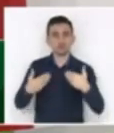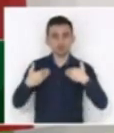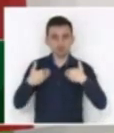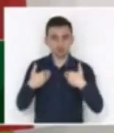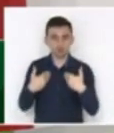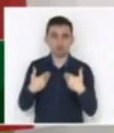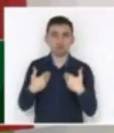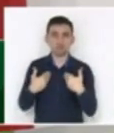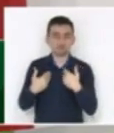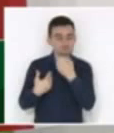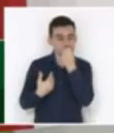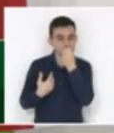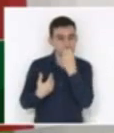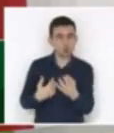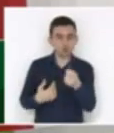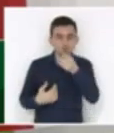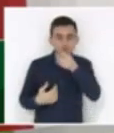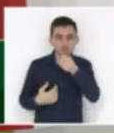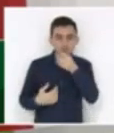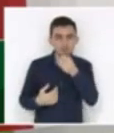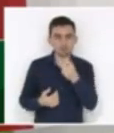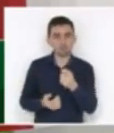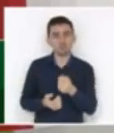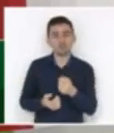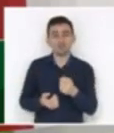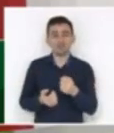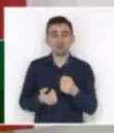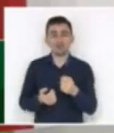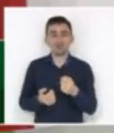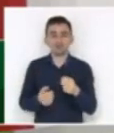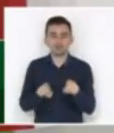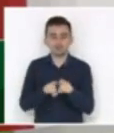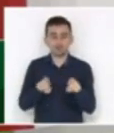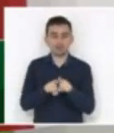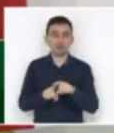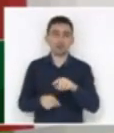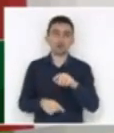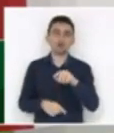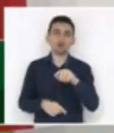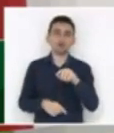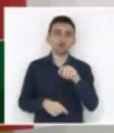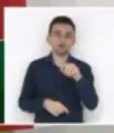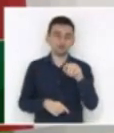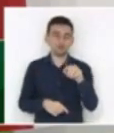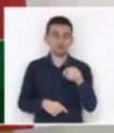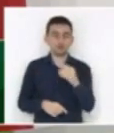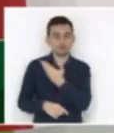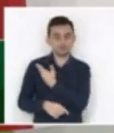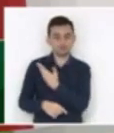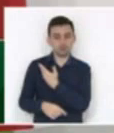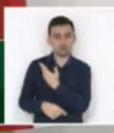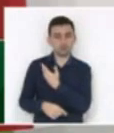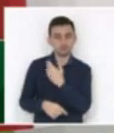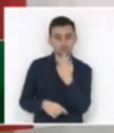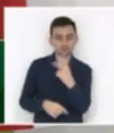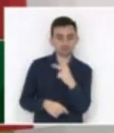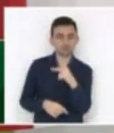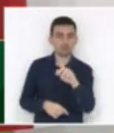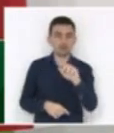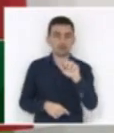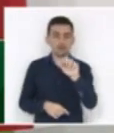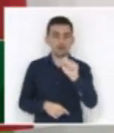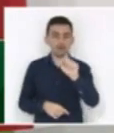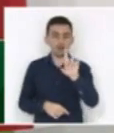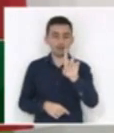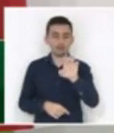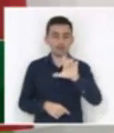bom jornalismo. A fala da Adélia Schmidt, a companheira que relata a mulher sendo